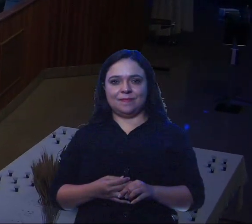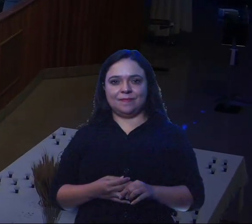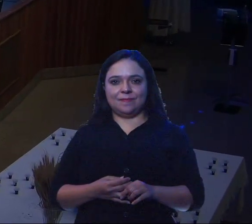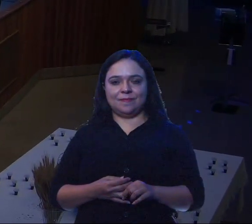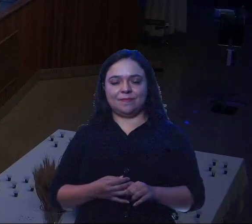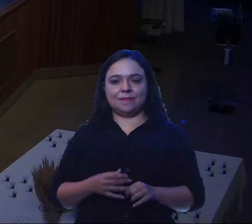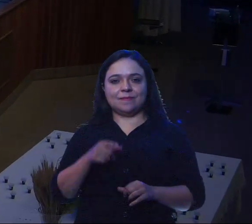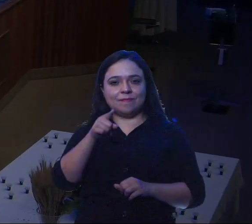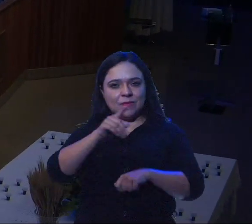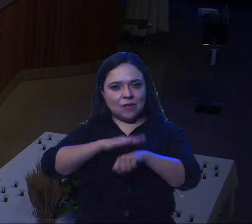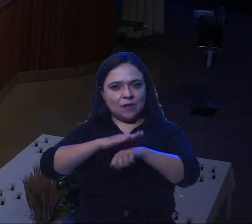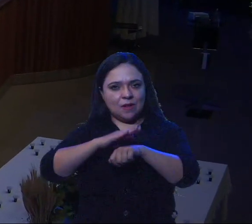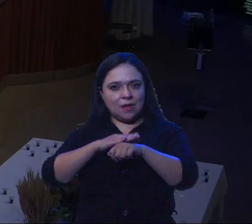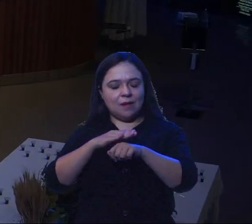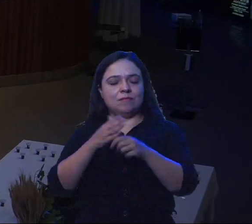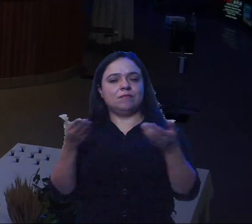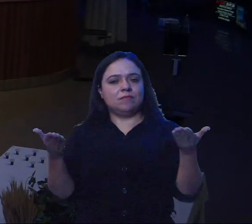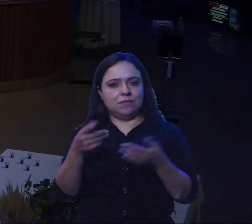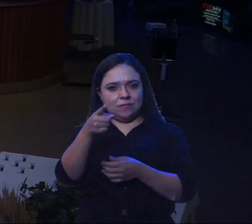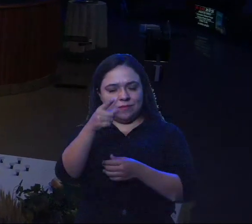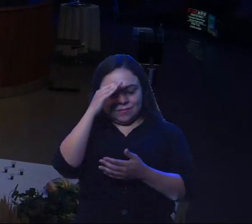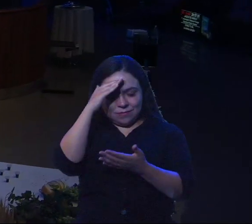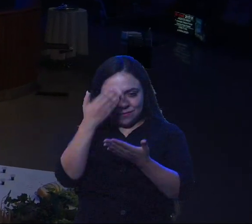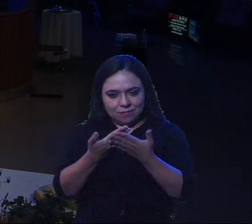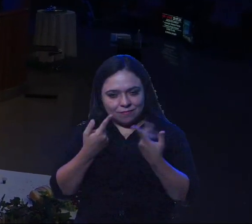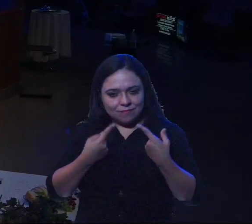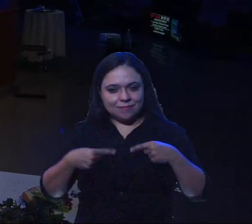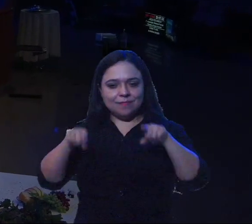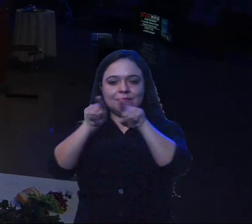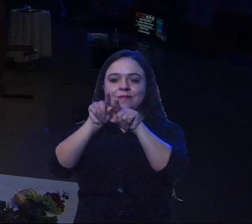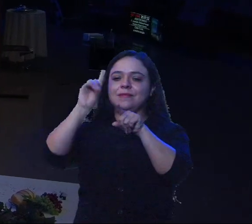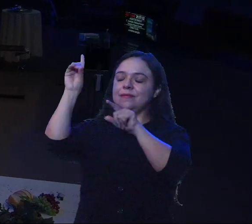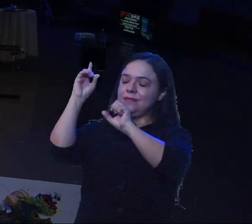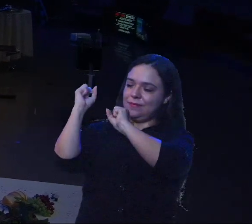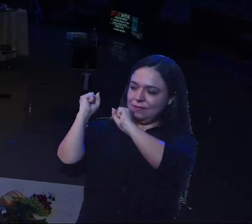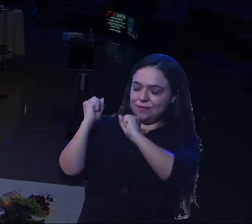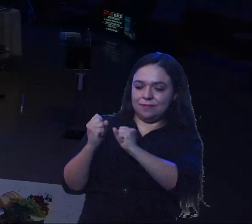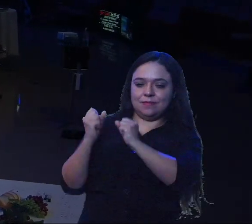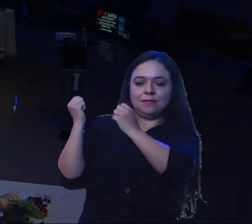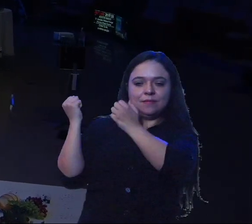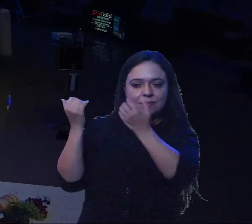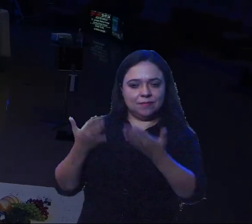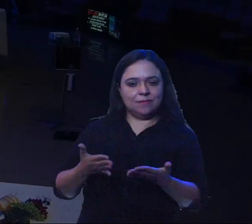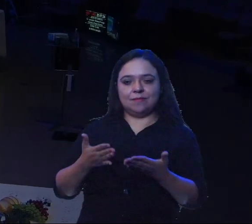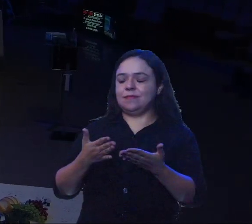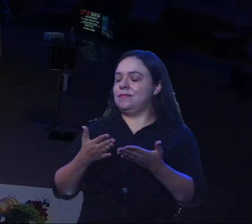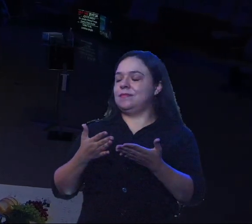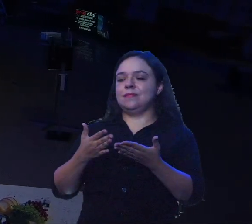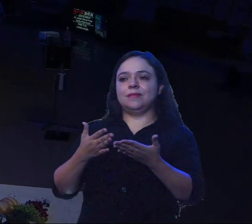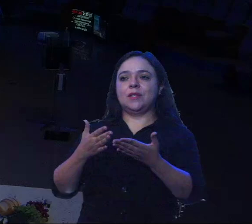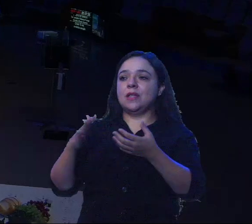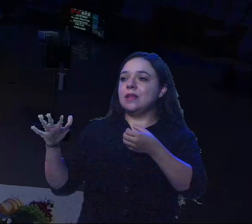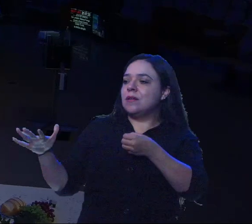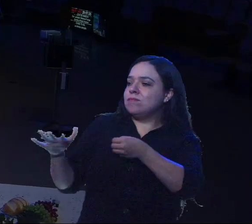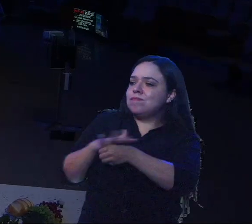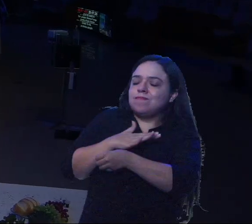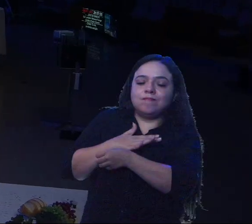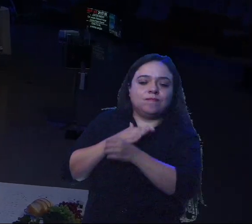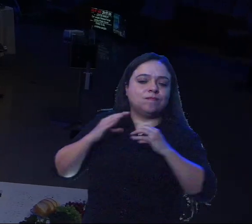Está na hora de você voltar a acreditar que Deus é capaz, que Ele é a fonte inesgotável de tudo